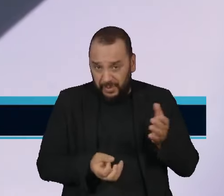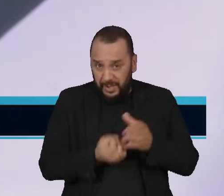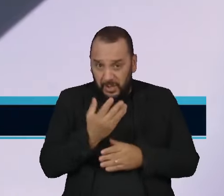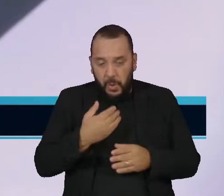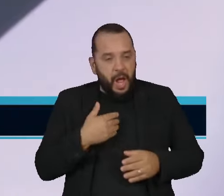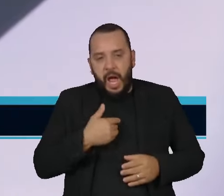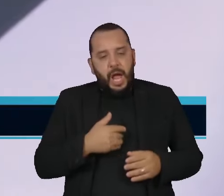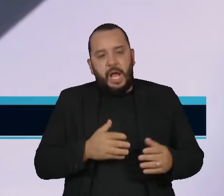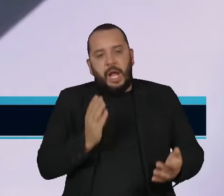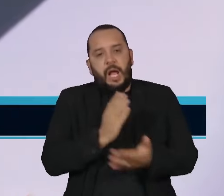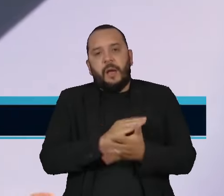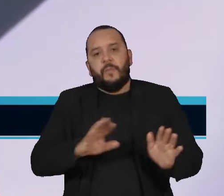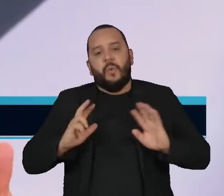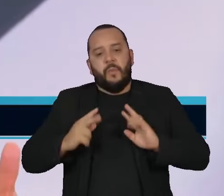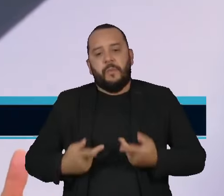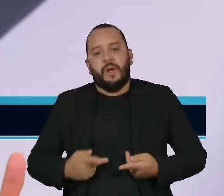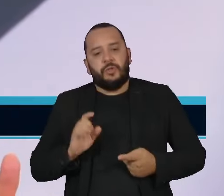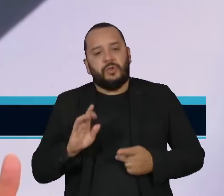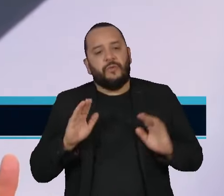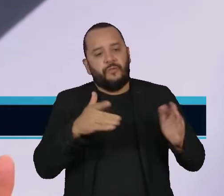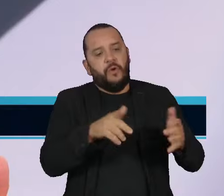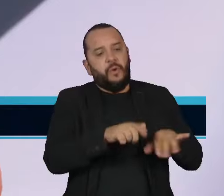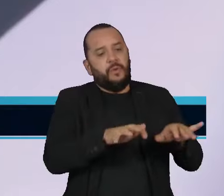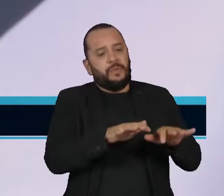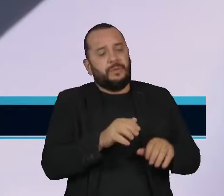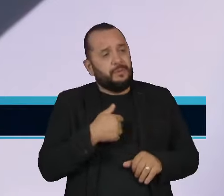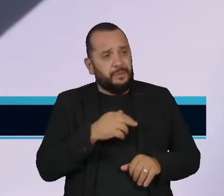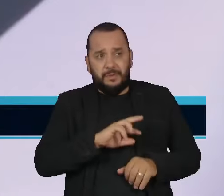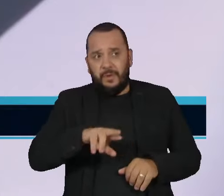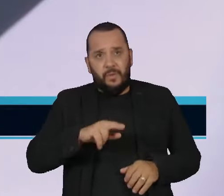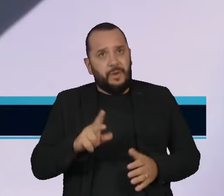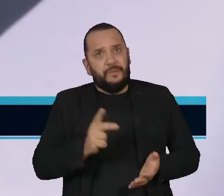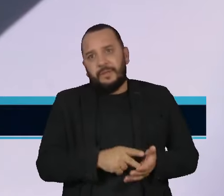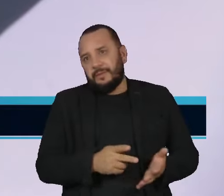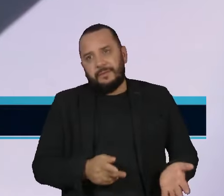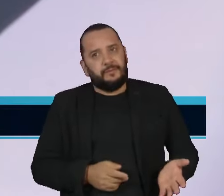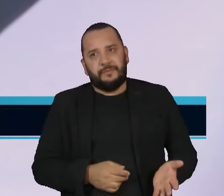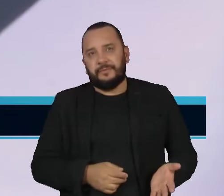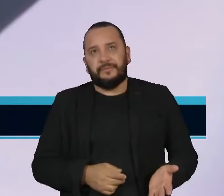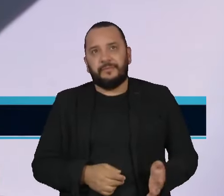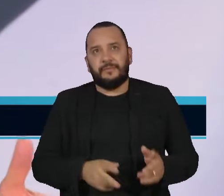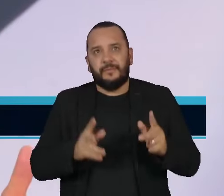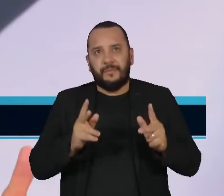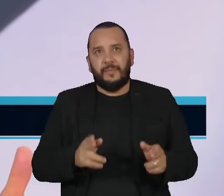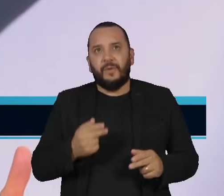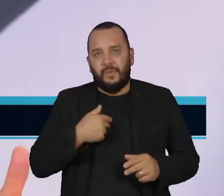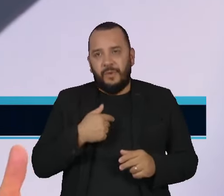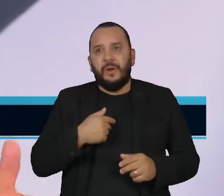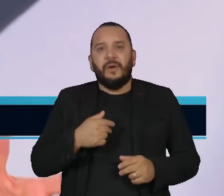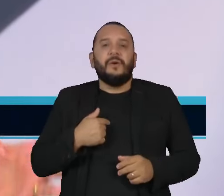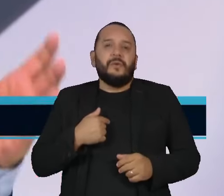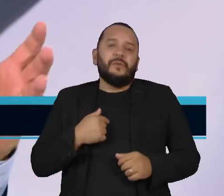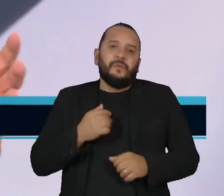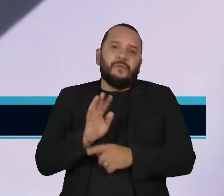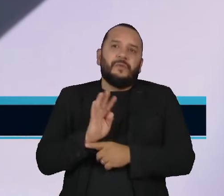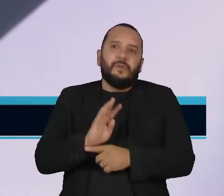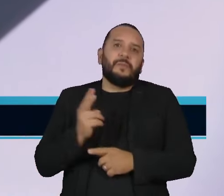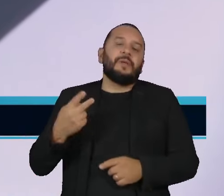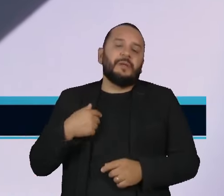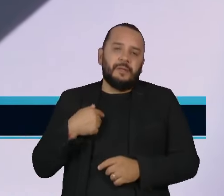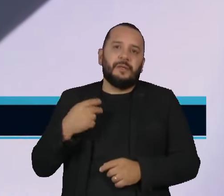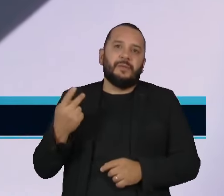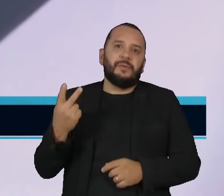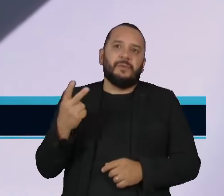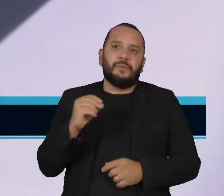é só o computador. Nós vimos que não é verdade. Não aconteceu como naquele filme 2001, era no espaço, né? Que o computador